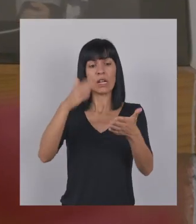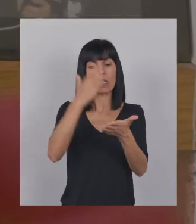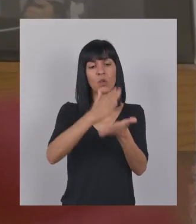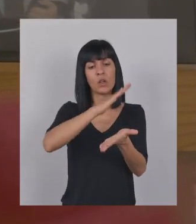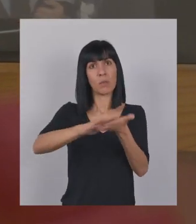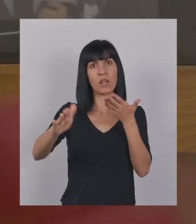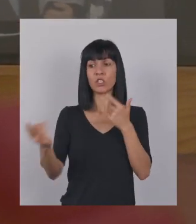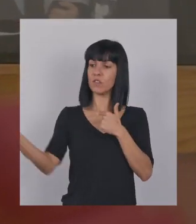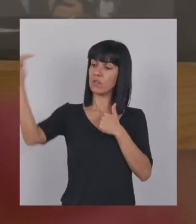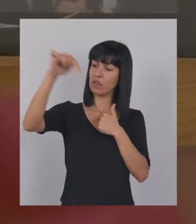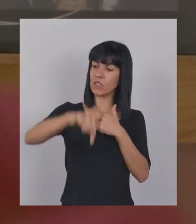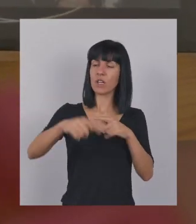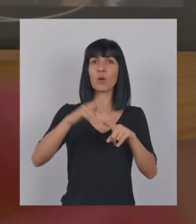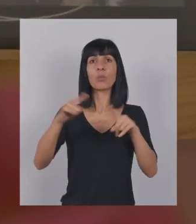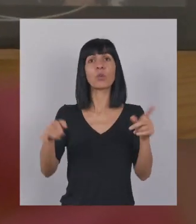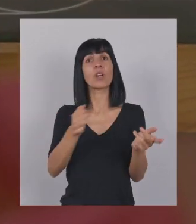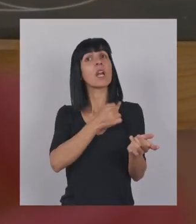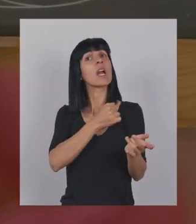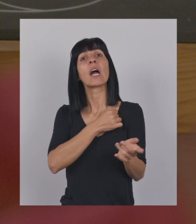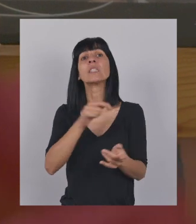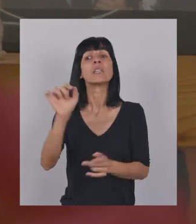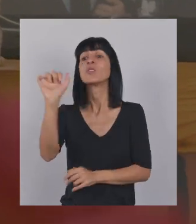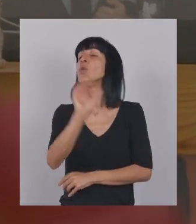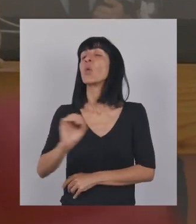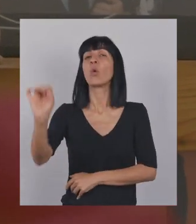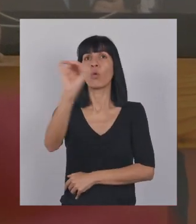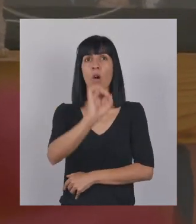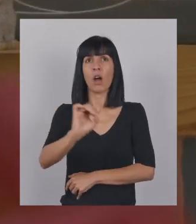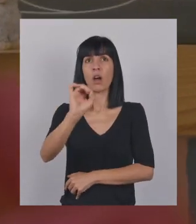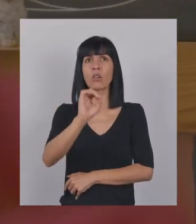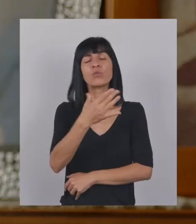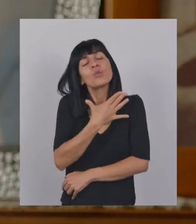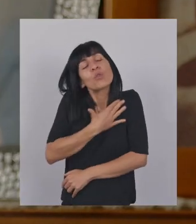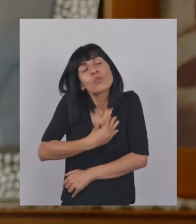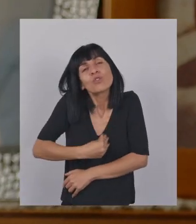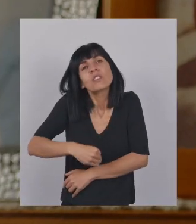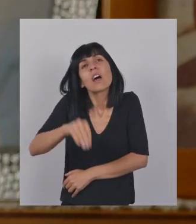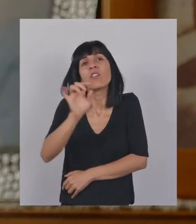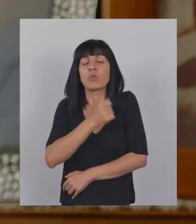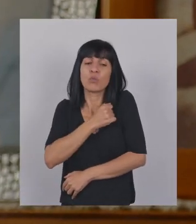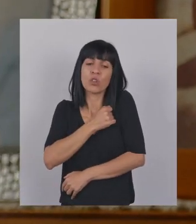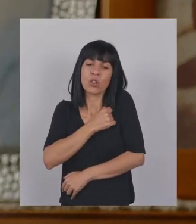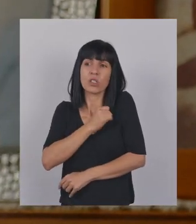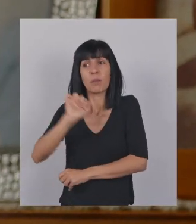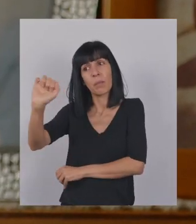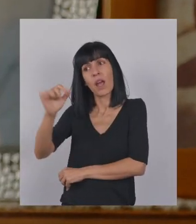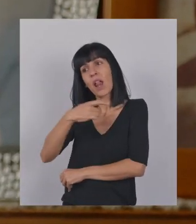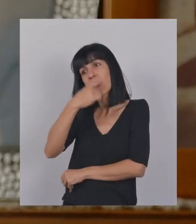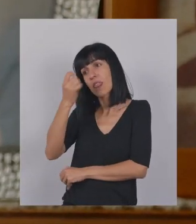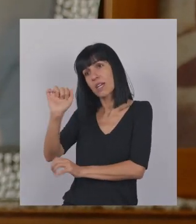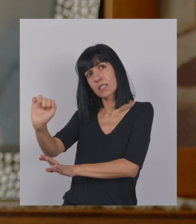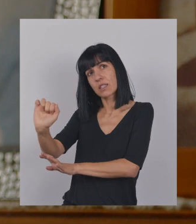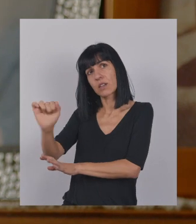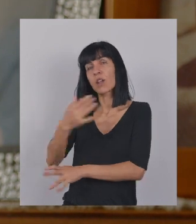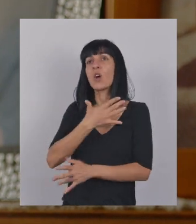ela nunca mais voltar aqui alvaiázere que não tem caminho não tem que a casa gostava muito de ter uma casinha para